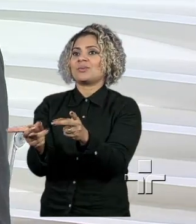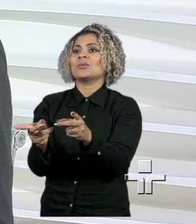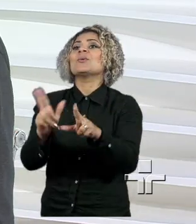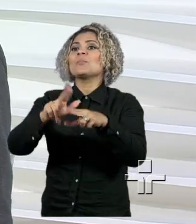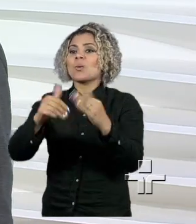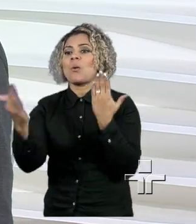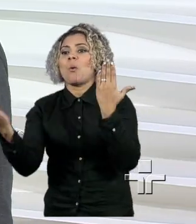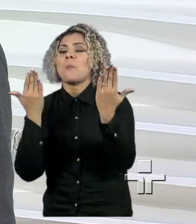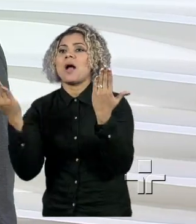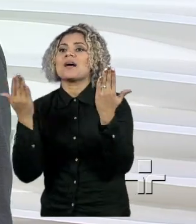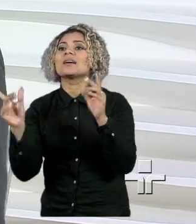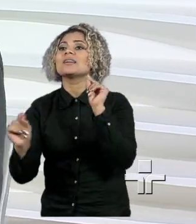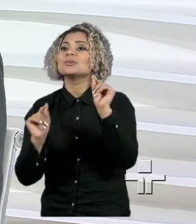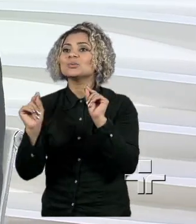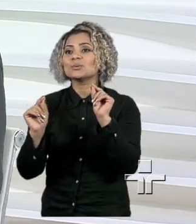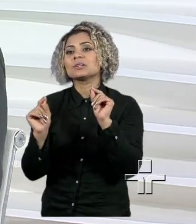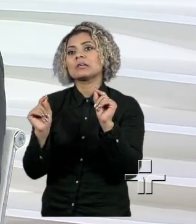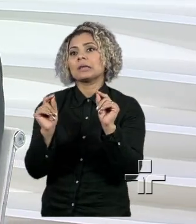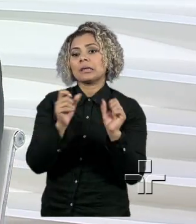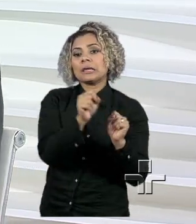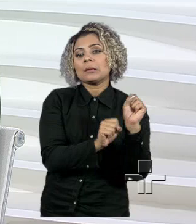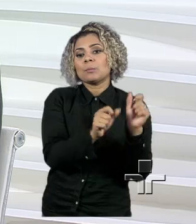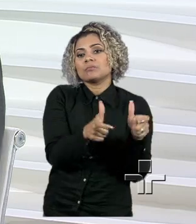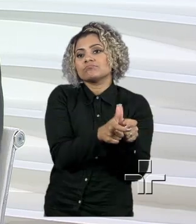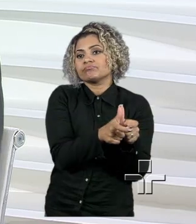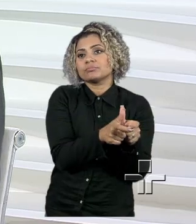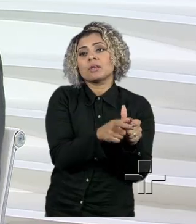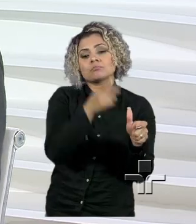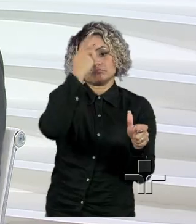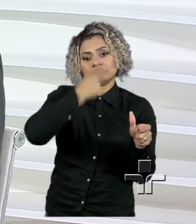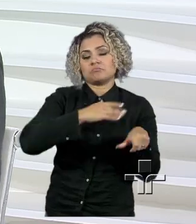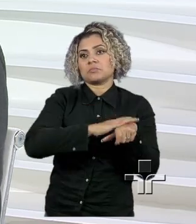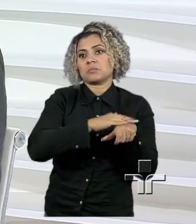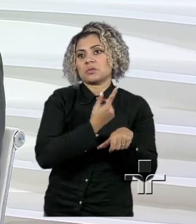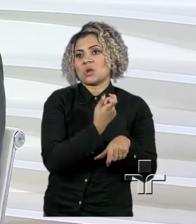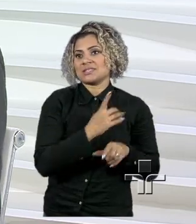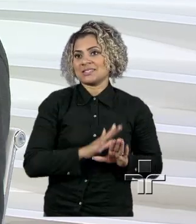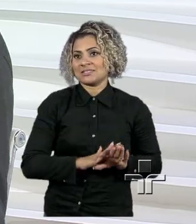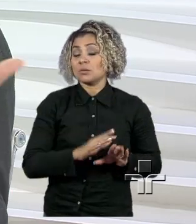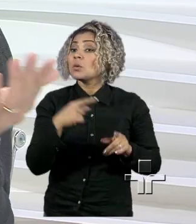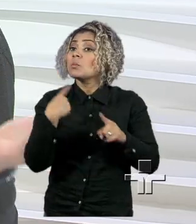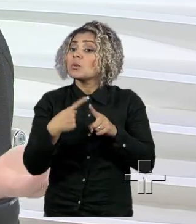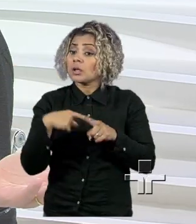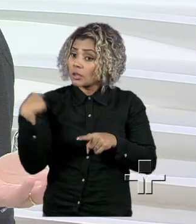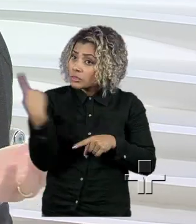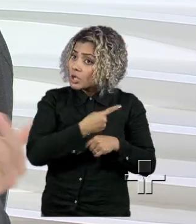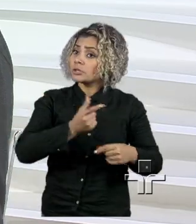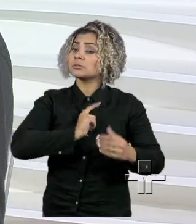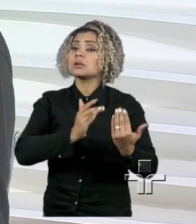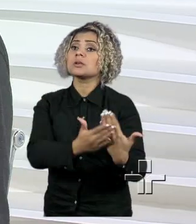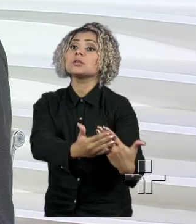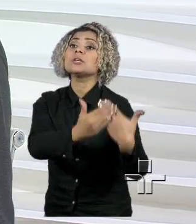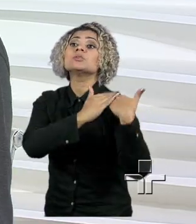a um pequeno empreendedor que começa por conta própria. Por quê? Porque nós temos um papel